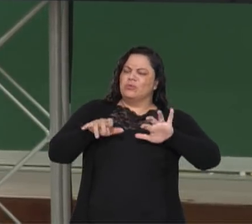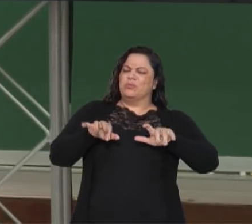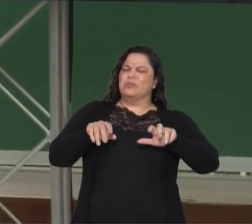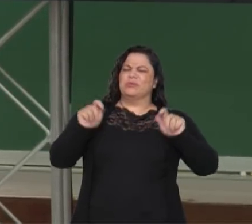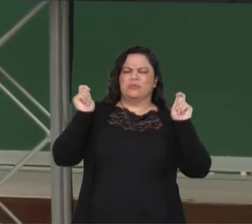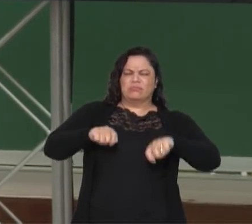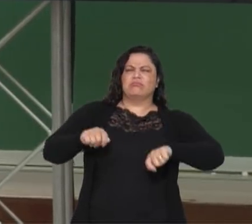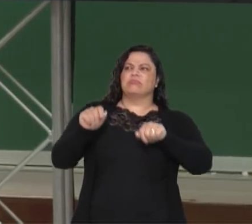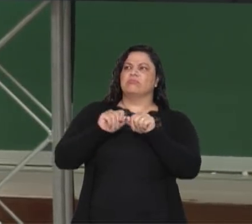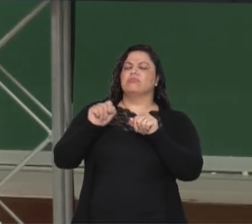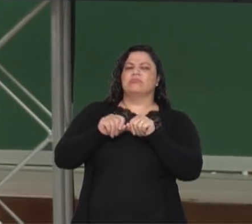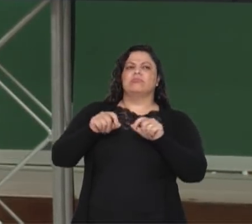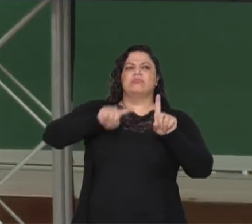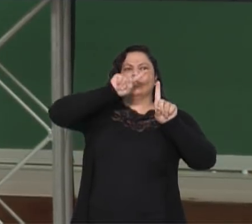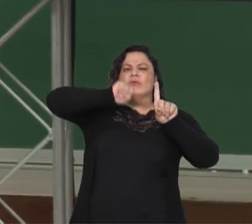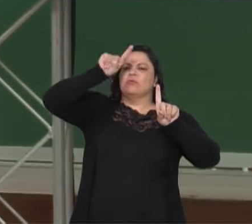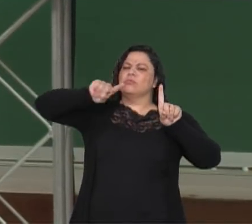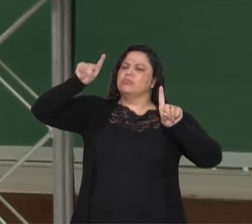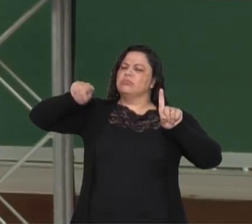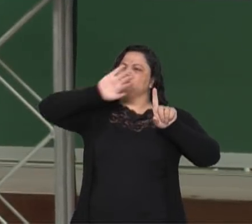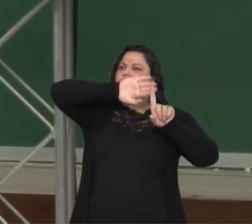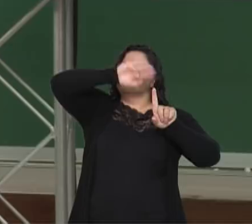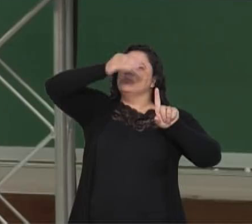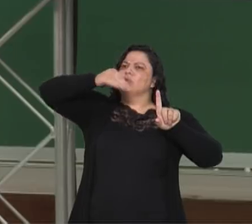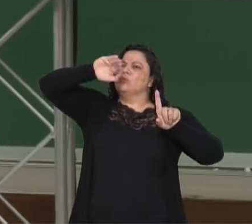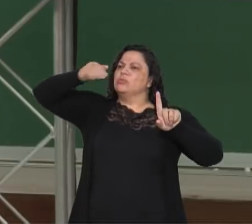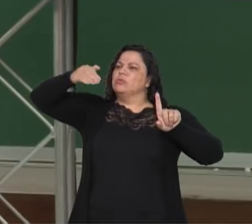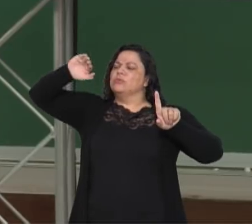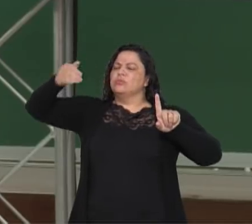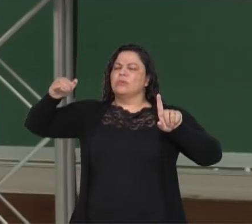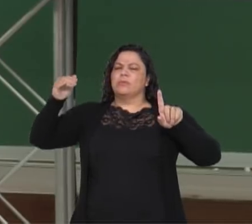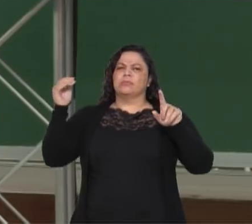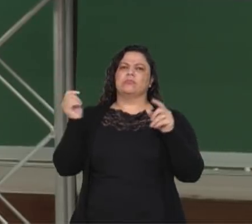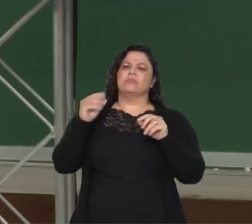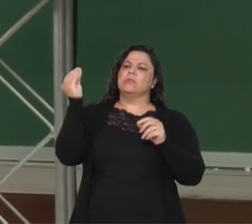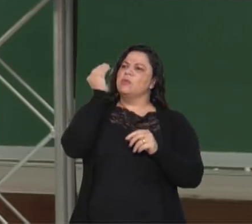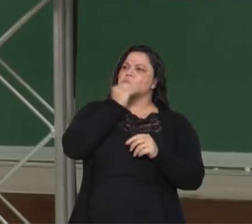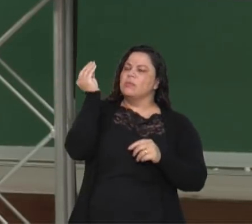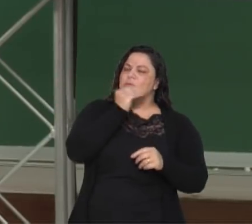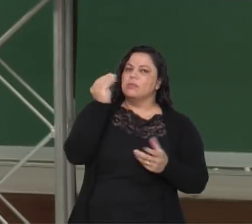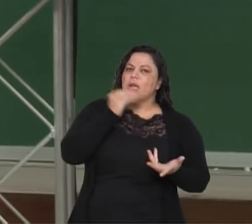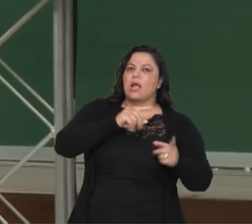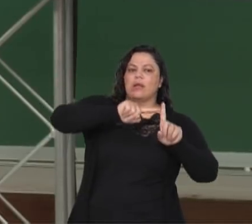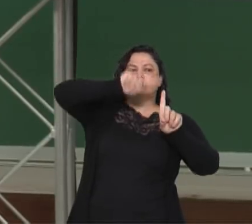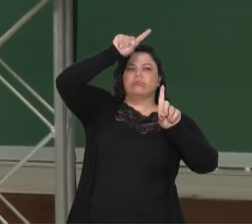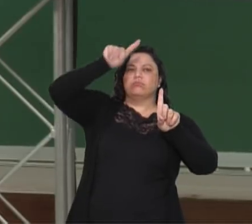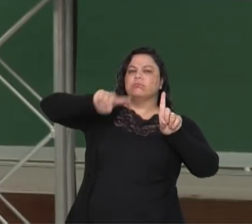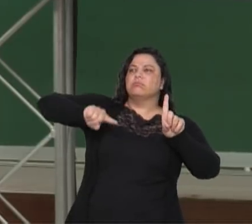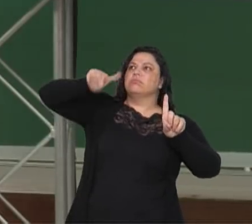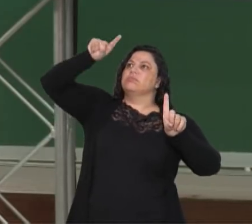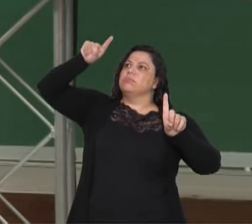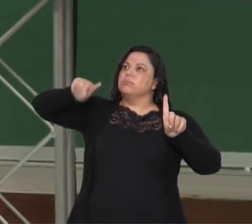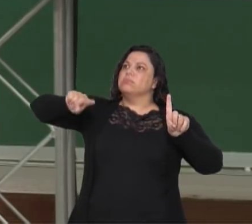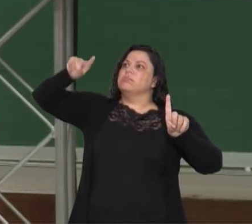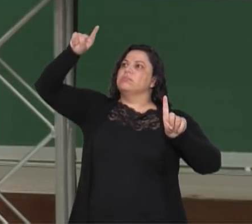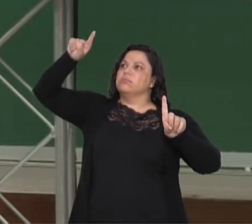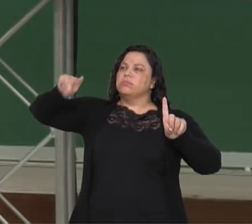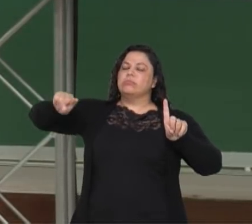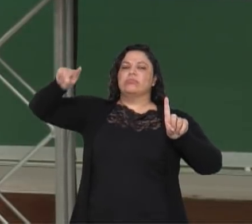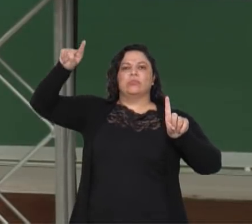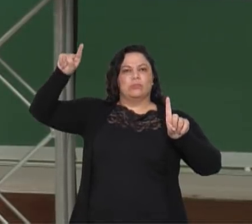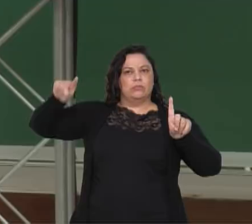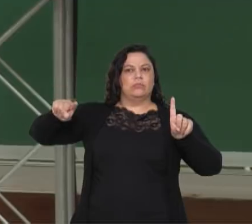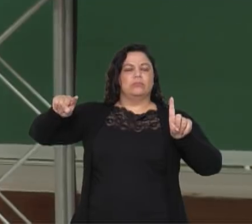e no início eu percebo que essas ondas são bem fracas, tem uma elevação da frequência